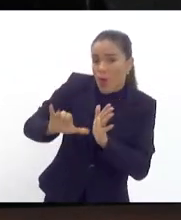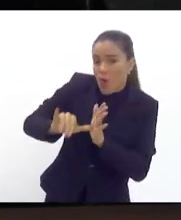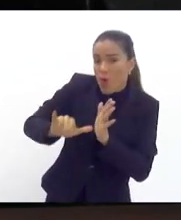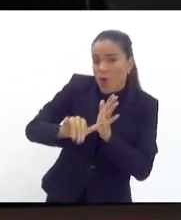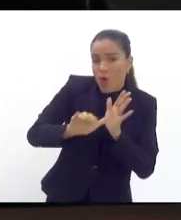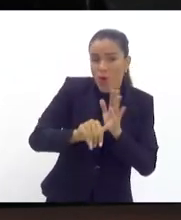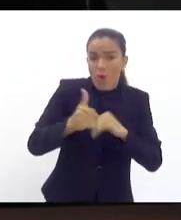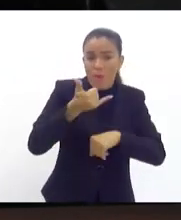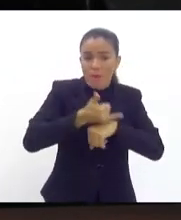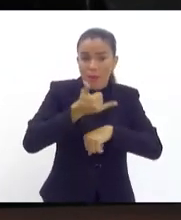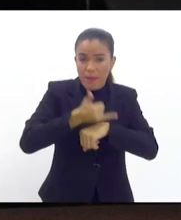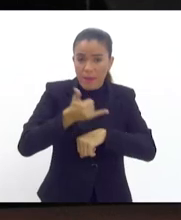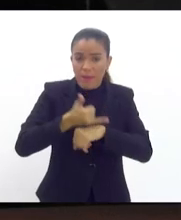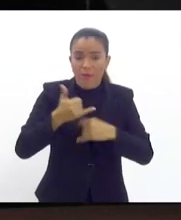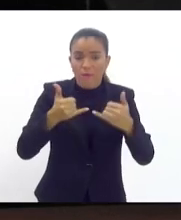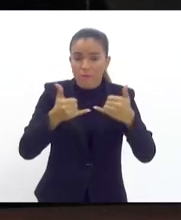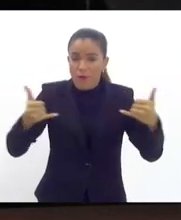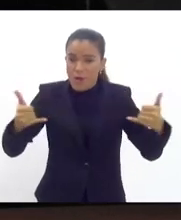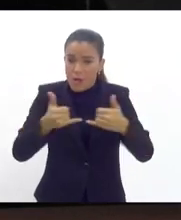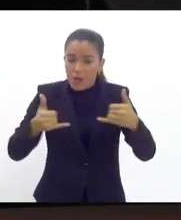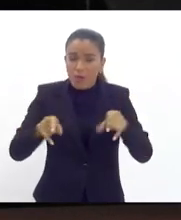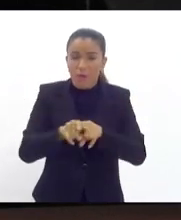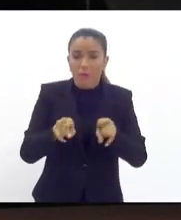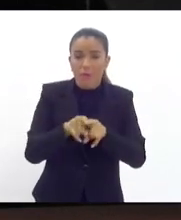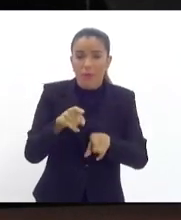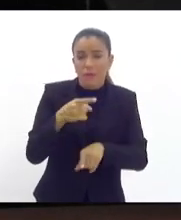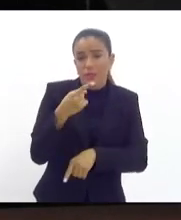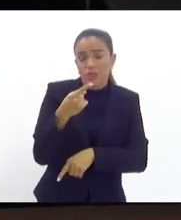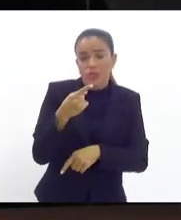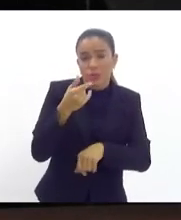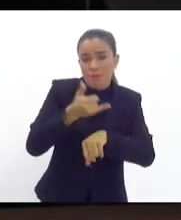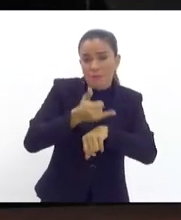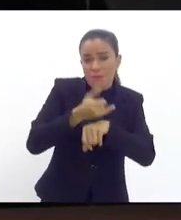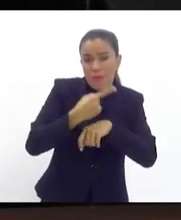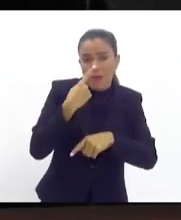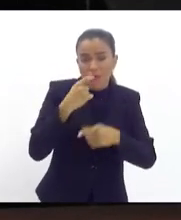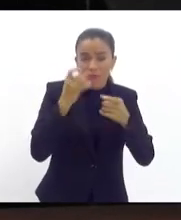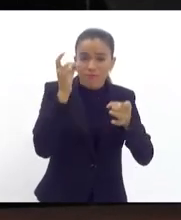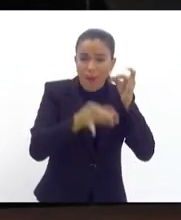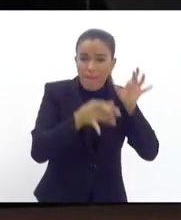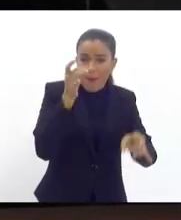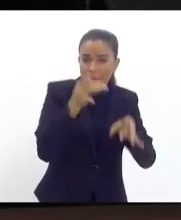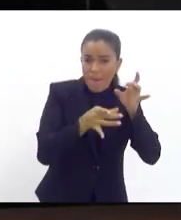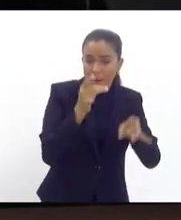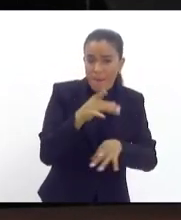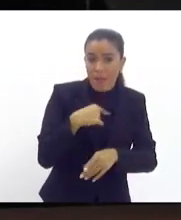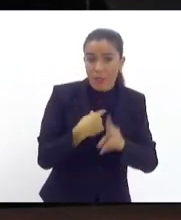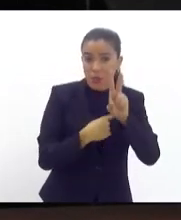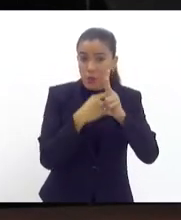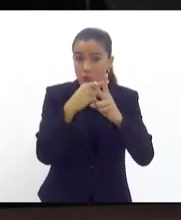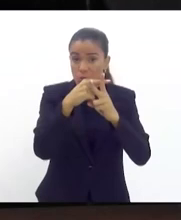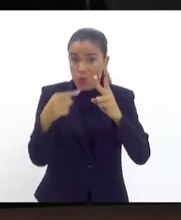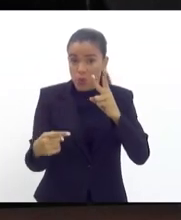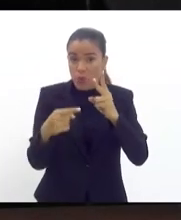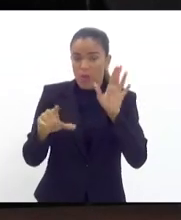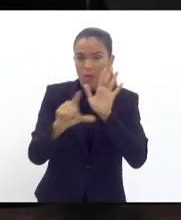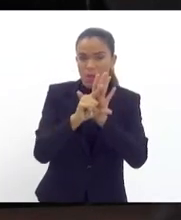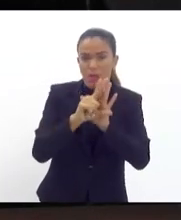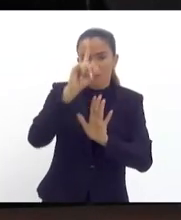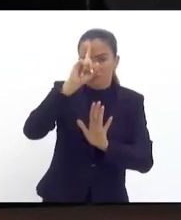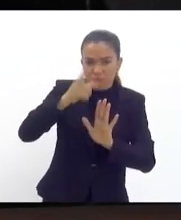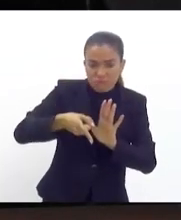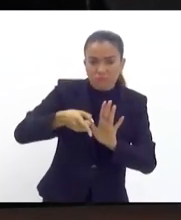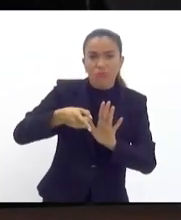de metal de fios de ferro velho né Essas duas leis determinam